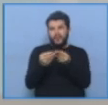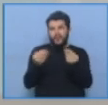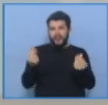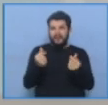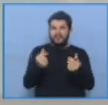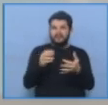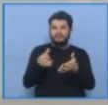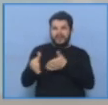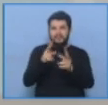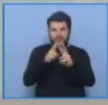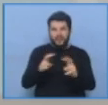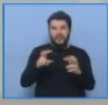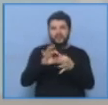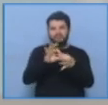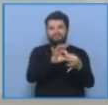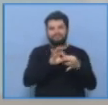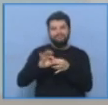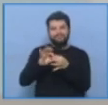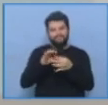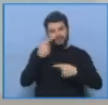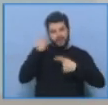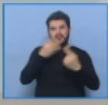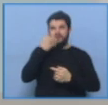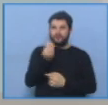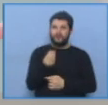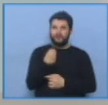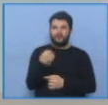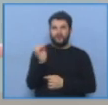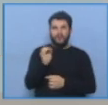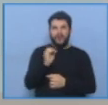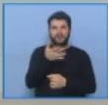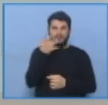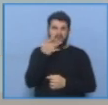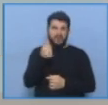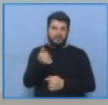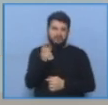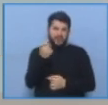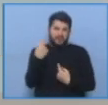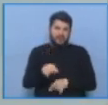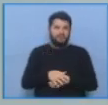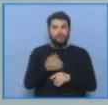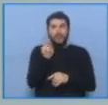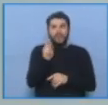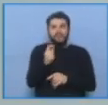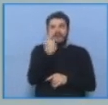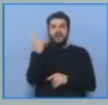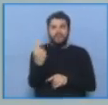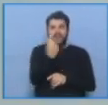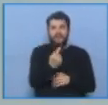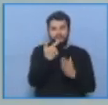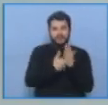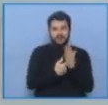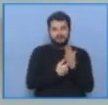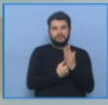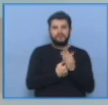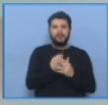também uma forma de denunciar a injustiça e o ridículo do mal. Temos só um minuto para cada um dos outros dois textos e ia